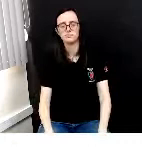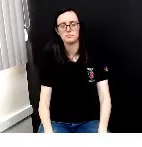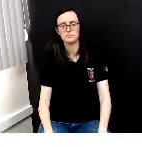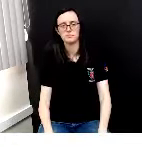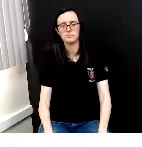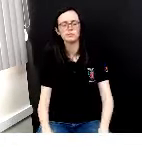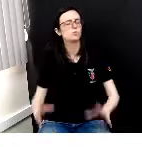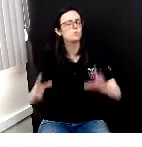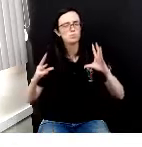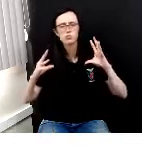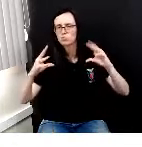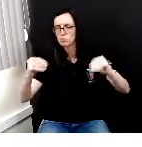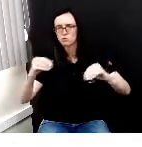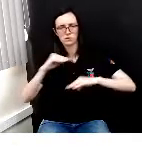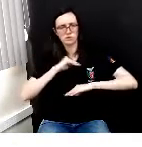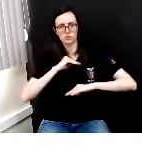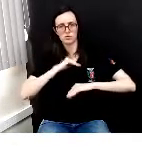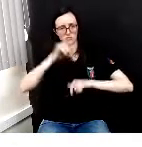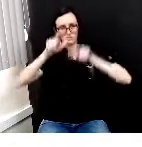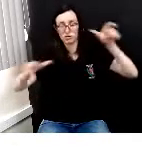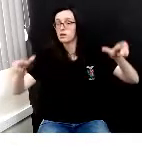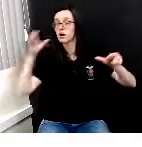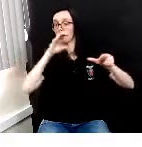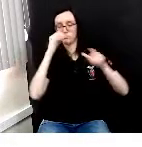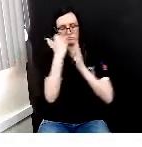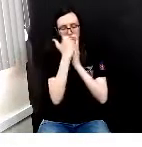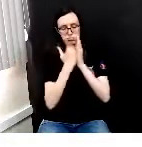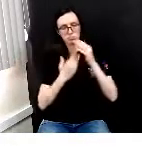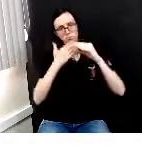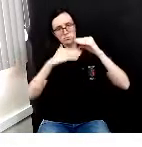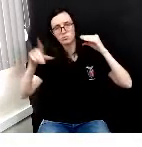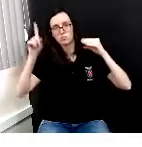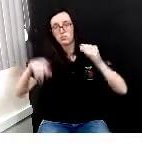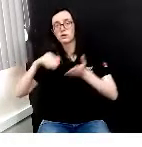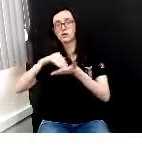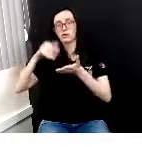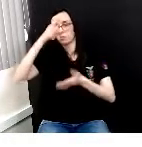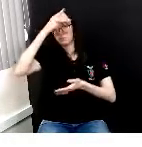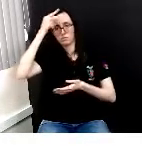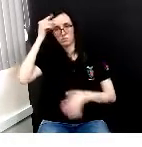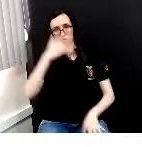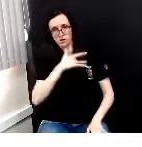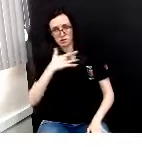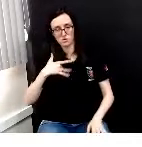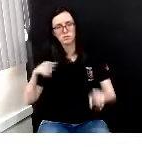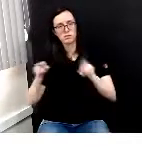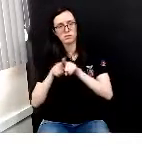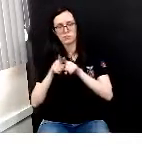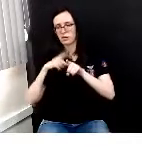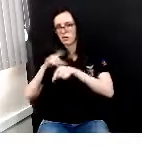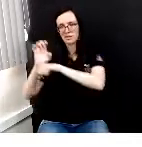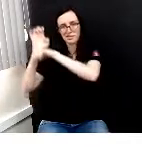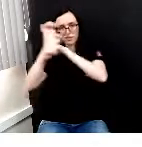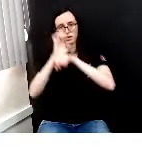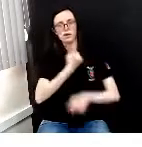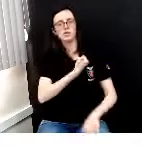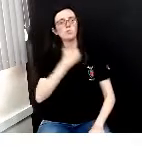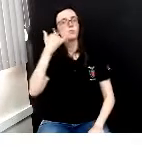Todos os casos devem ser notificados para a Secretaria Municipal de Saúde e para o CIEVES pelo telefone